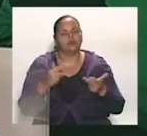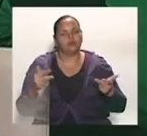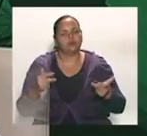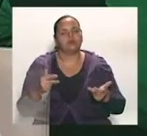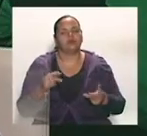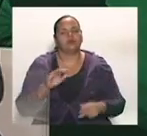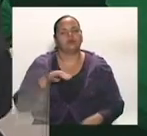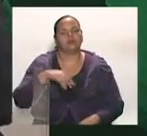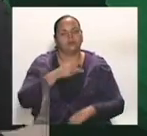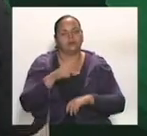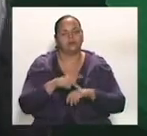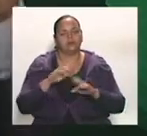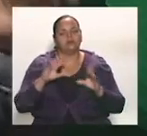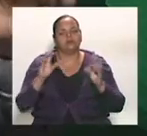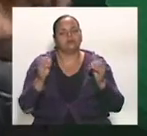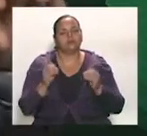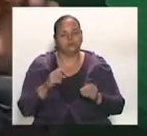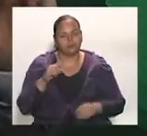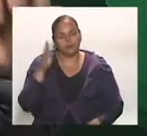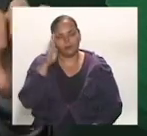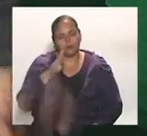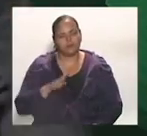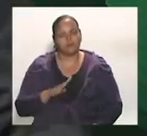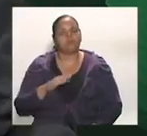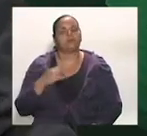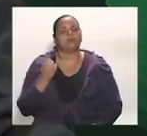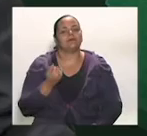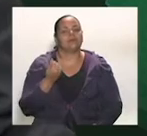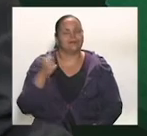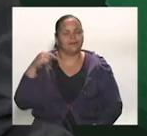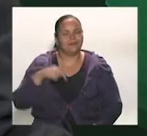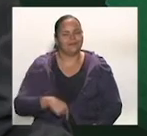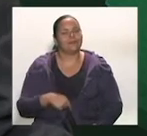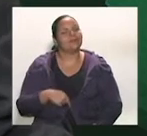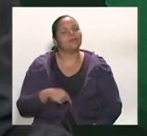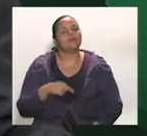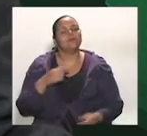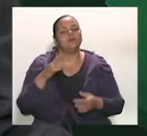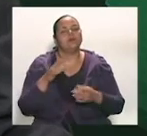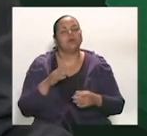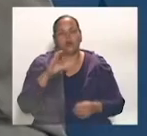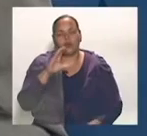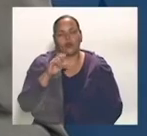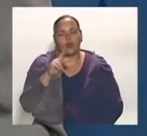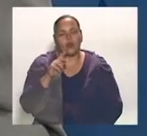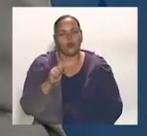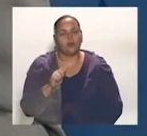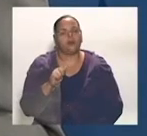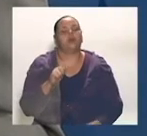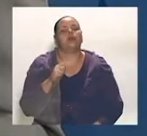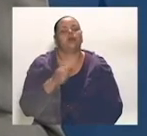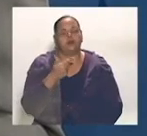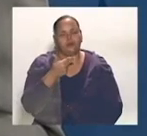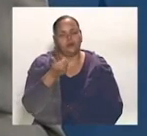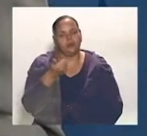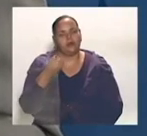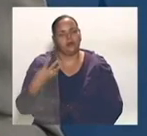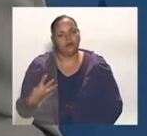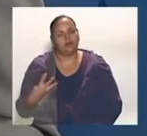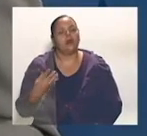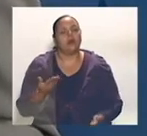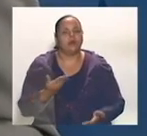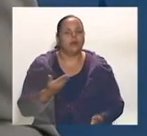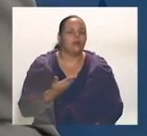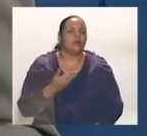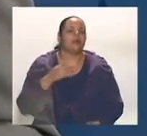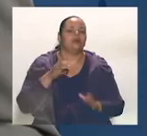legislação esportiva em mega eventos e sobre o direito esportivo internacional como um todo. Deputado, veja só a importância do Brasil ter